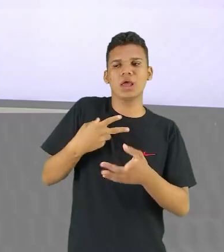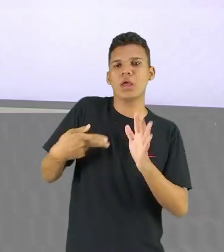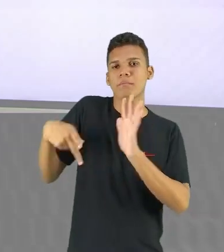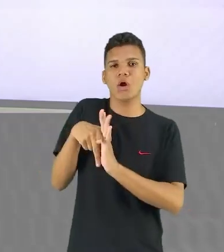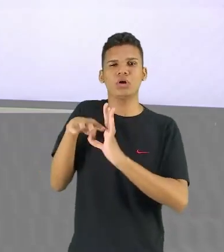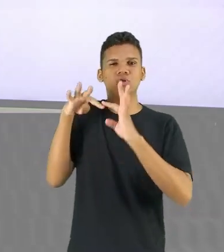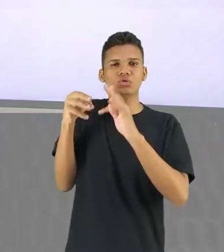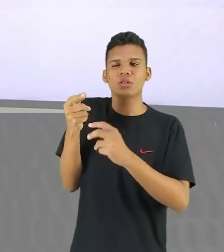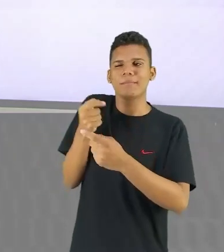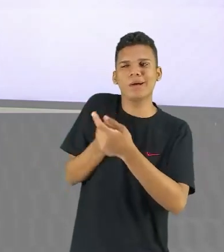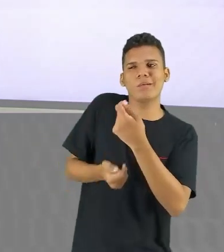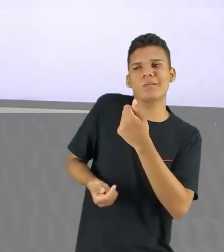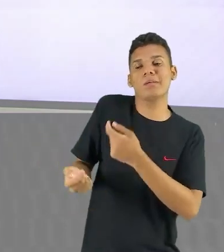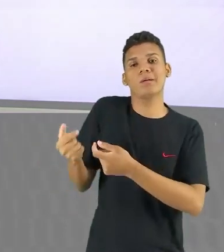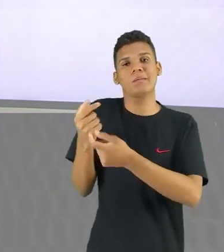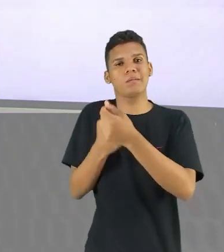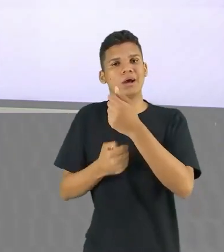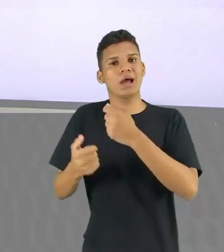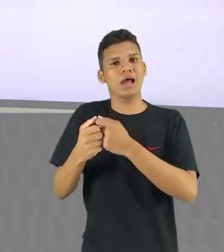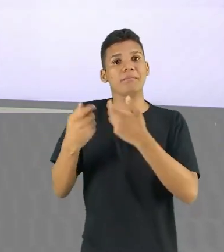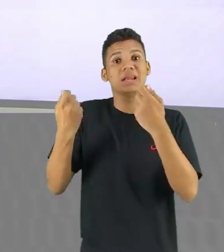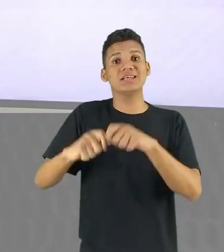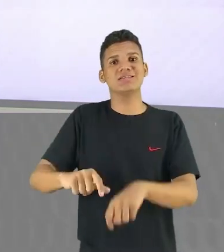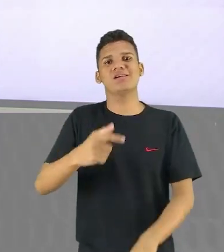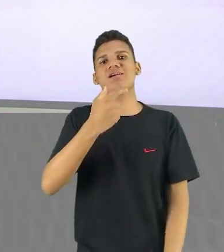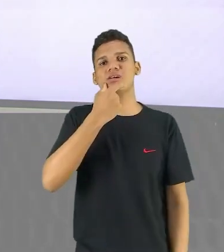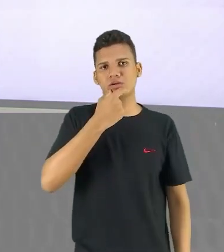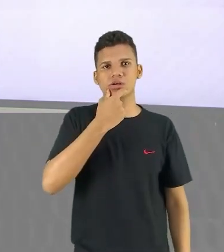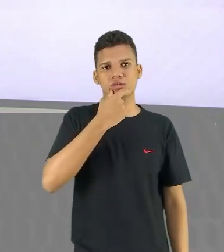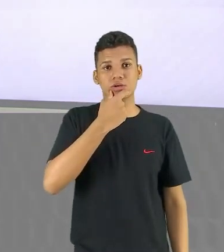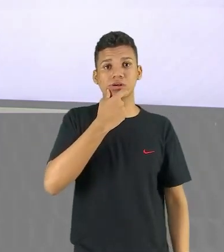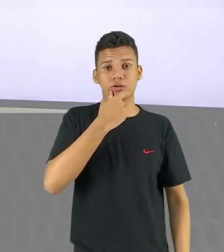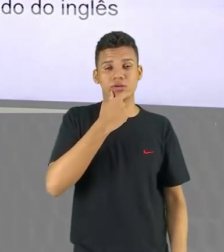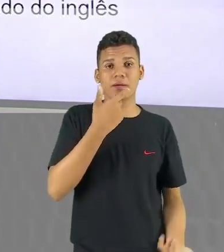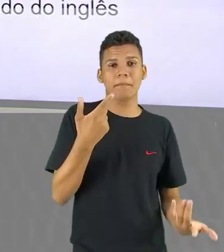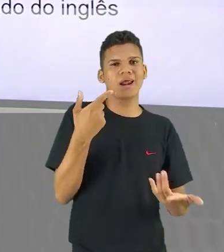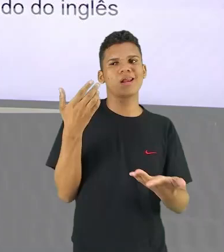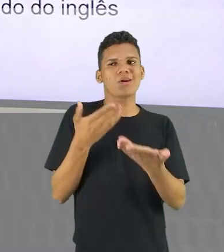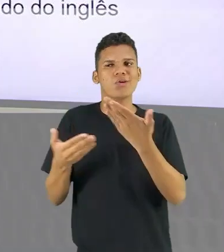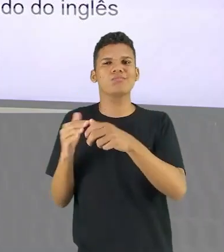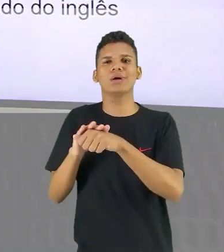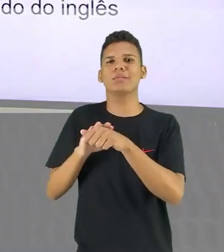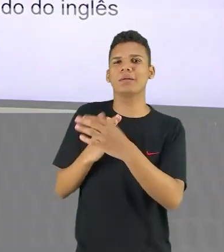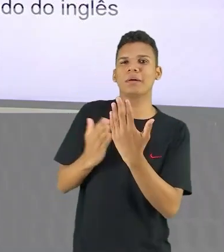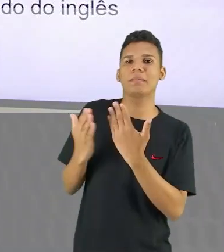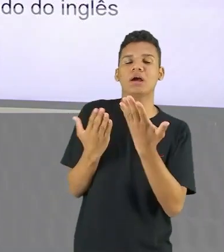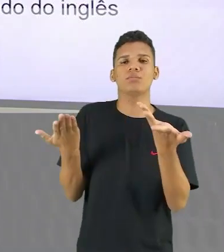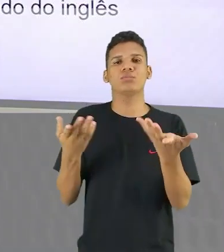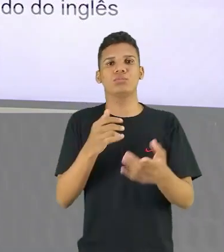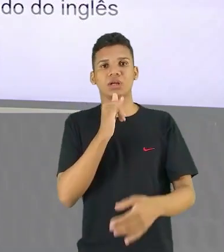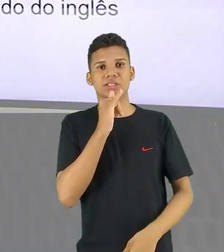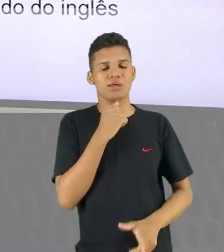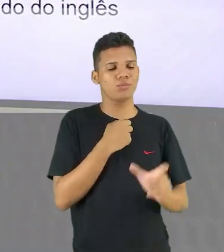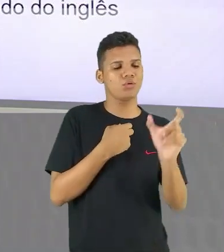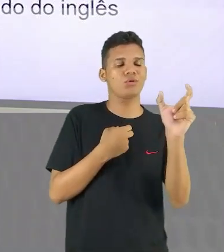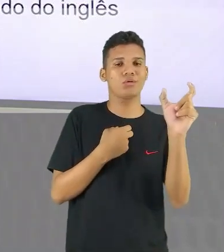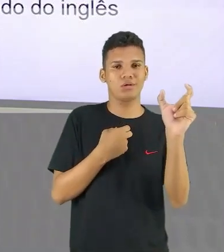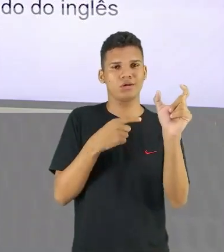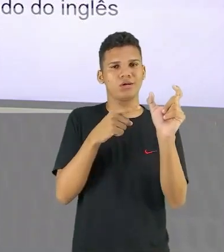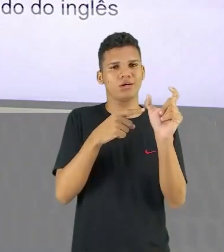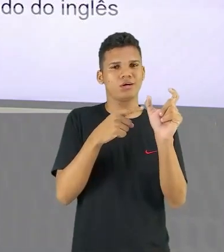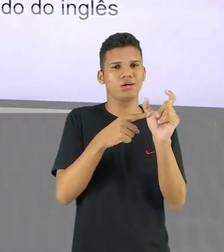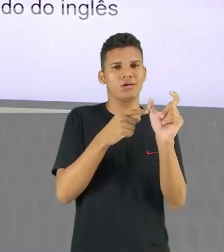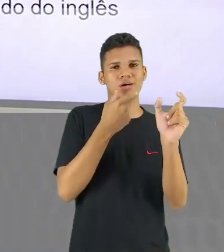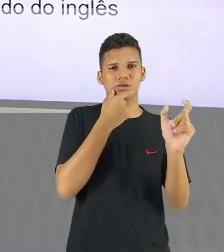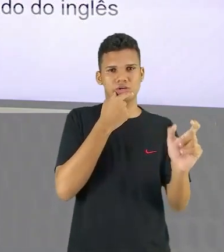negócios, do inglês operacional, do inglês para instrumental. Bom? Do inglês técnico, digamos assim, ou do